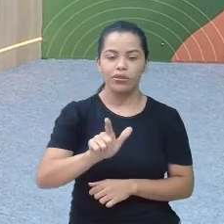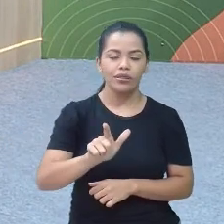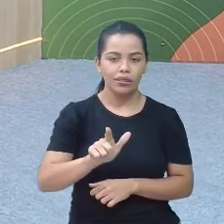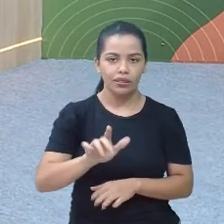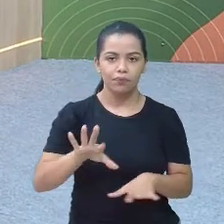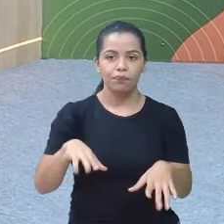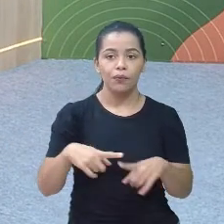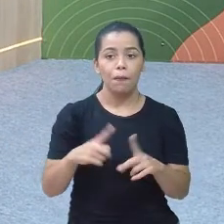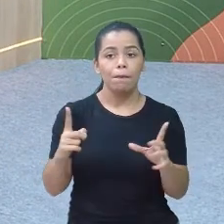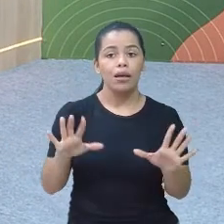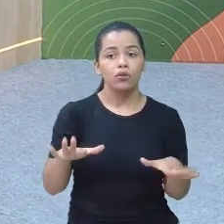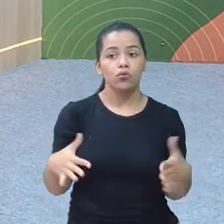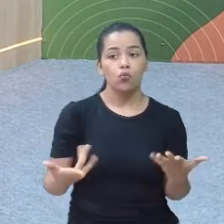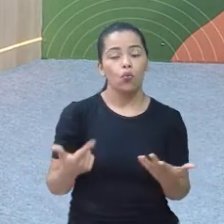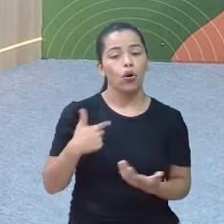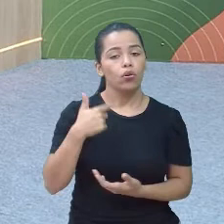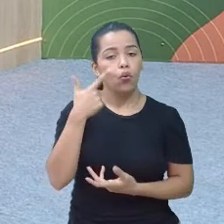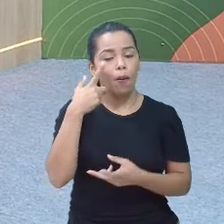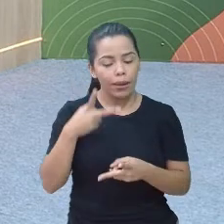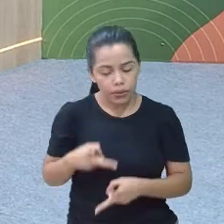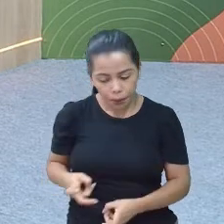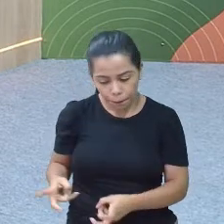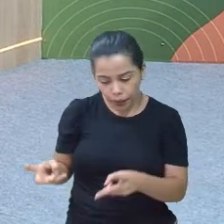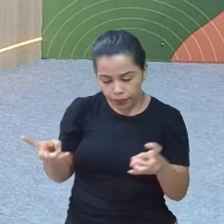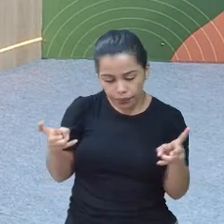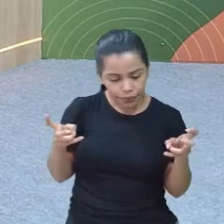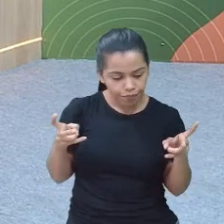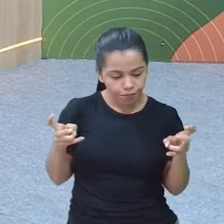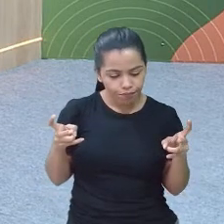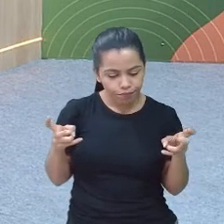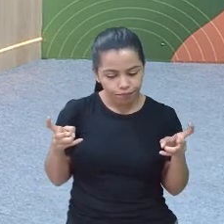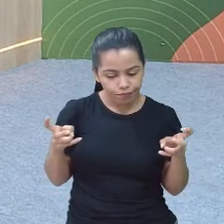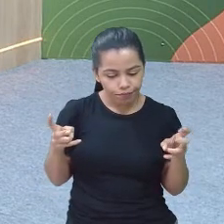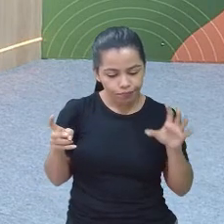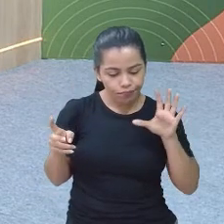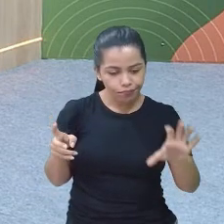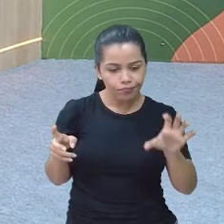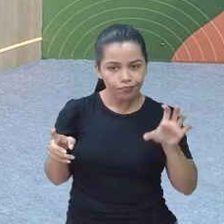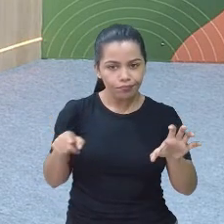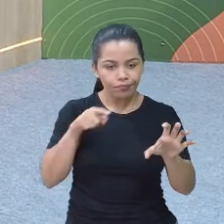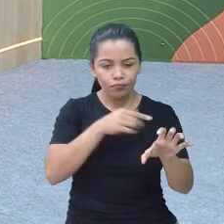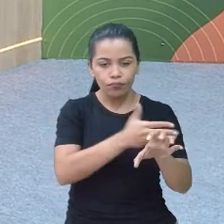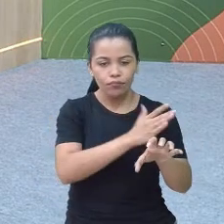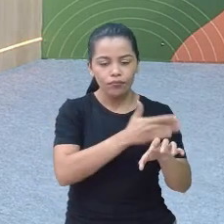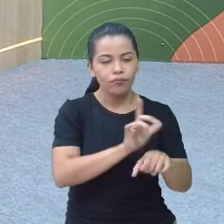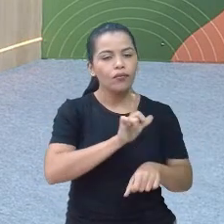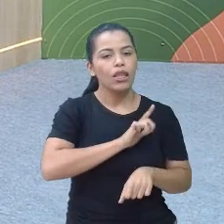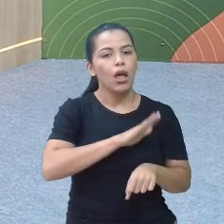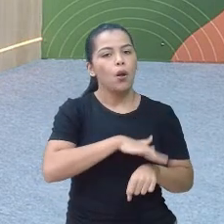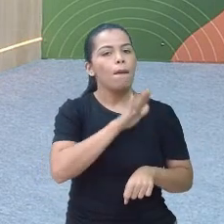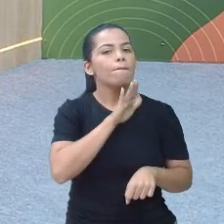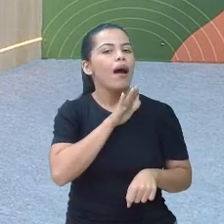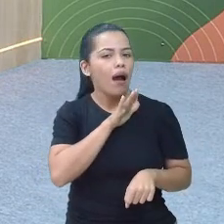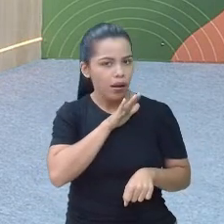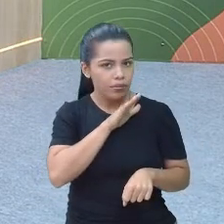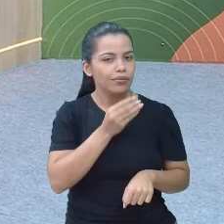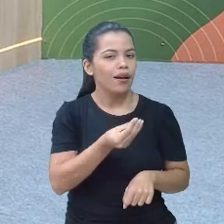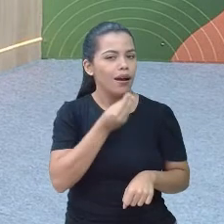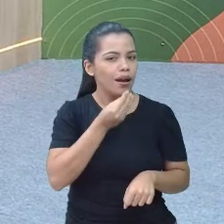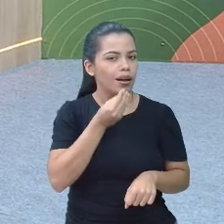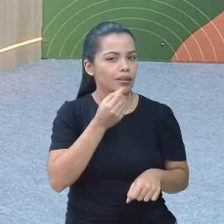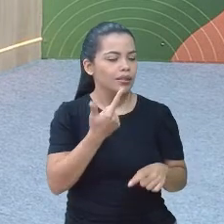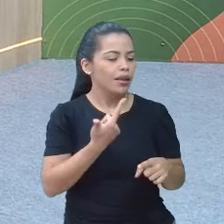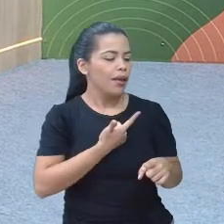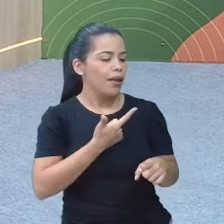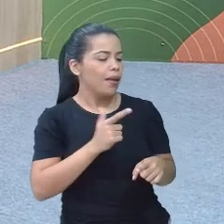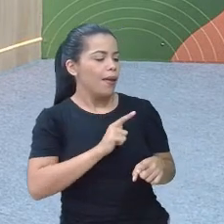esses dois times, pode ser que aquele time lá em branco, ele tenha mais chance de ganhar, ou seja, você percebe que ele tem os melhores jogadores, mas